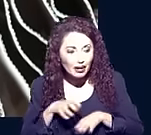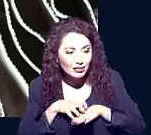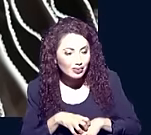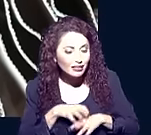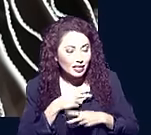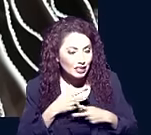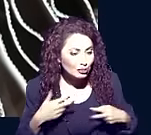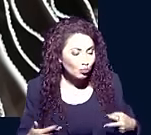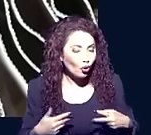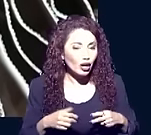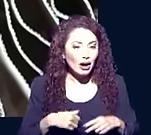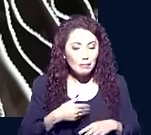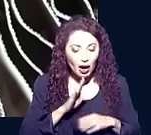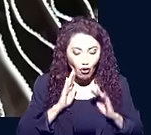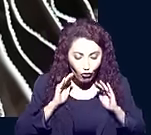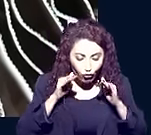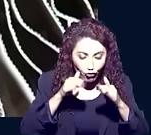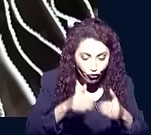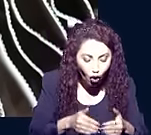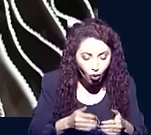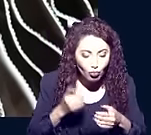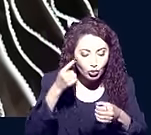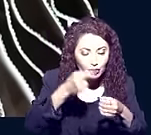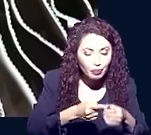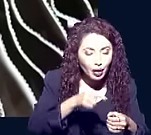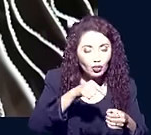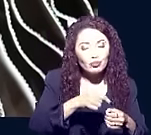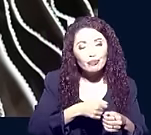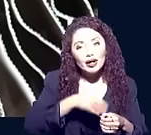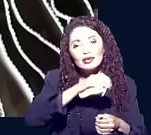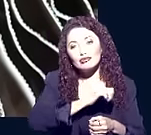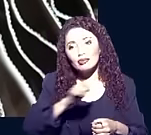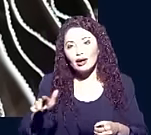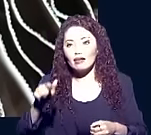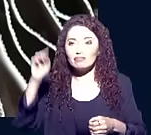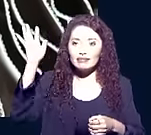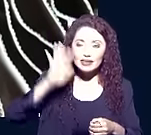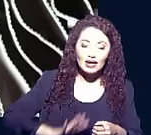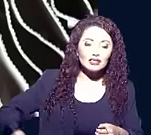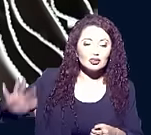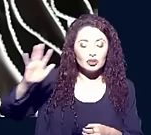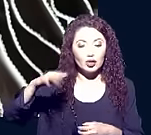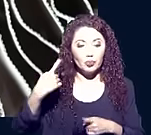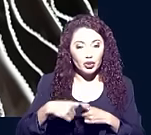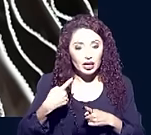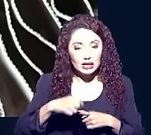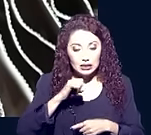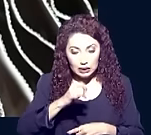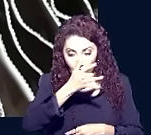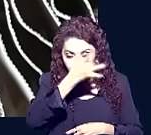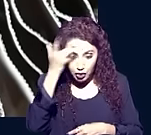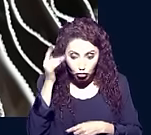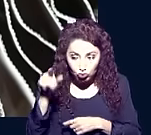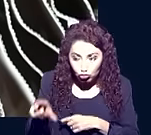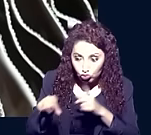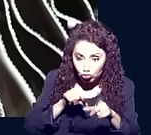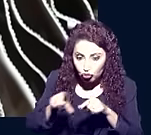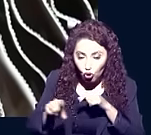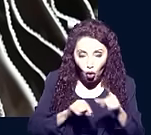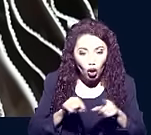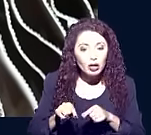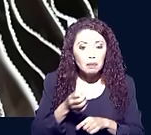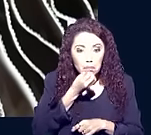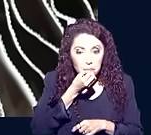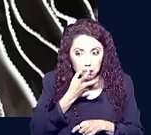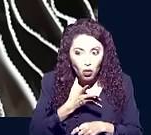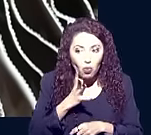localizada do que nacionalizada e eu espero que ela seja assim porque quandoo mais o eleitorado escolhe bons gestores para as cidades que é onde